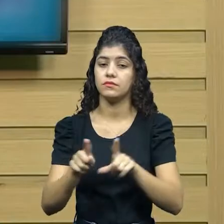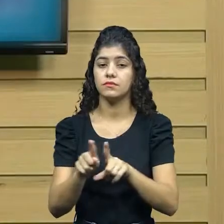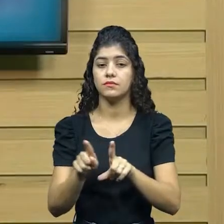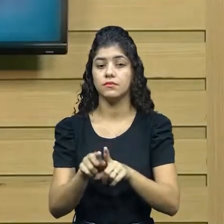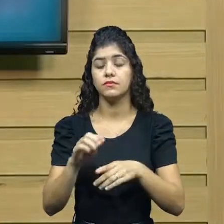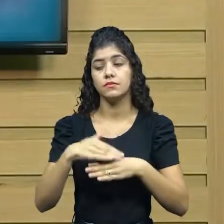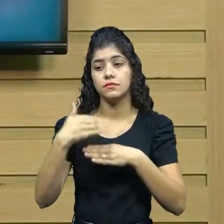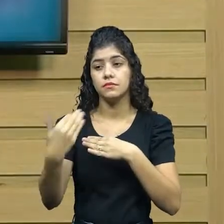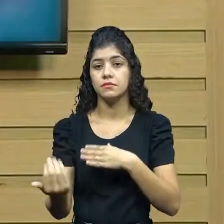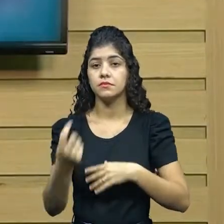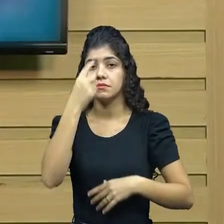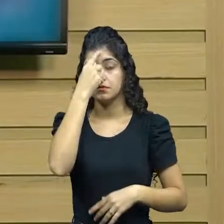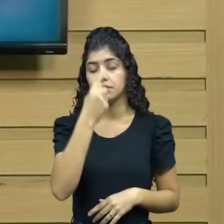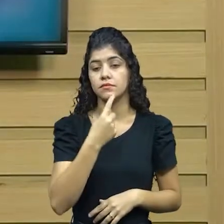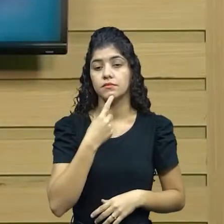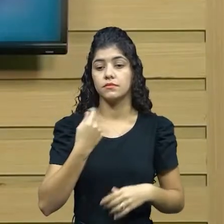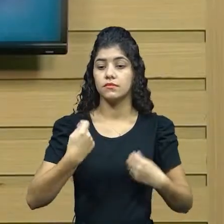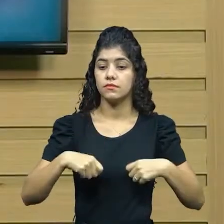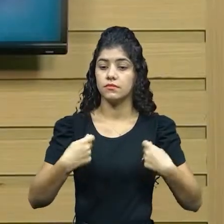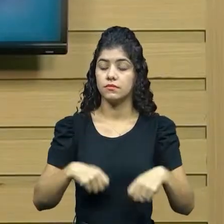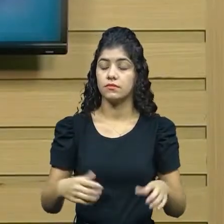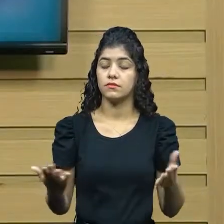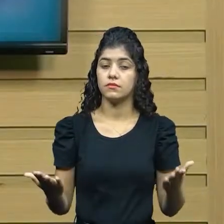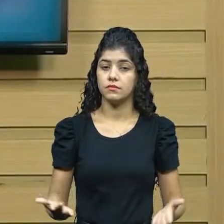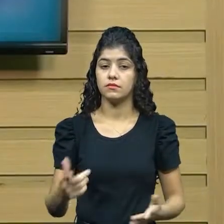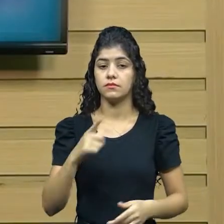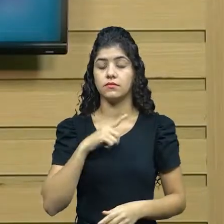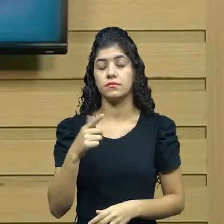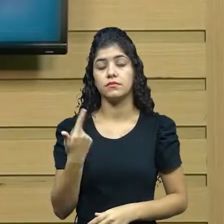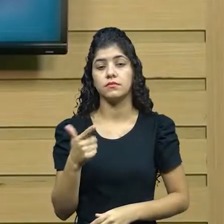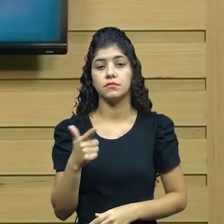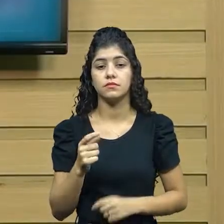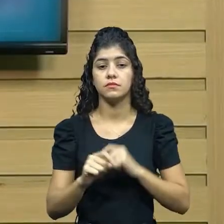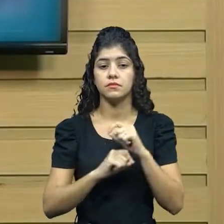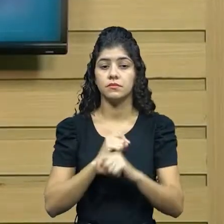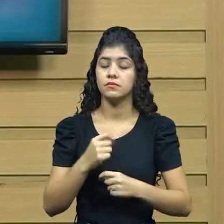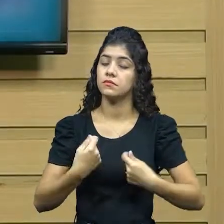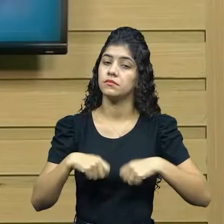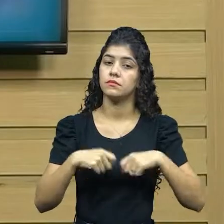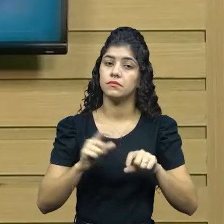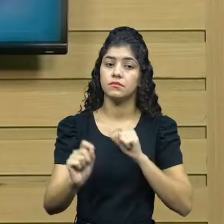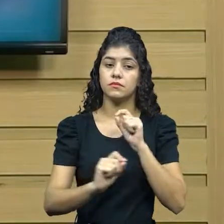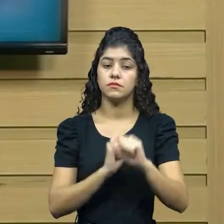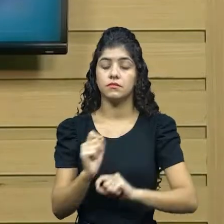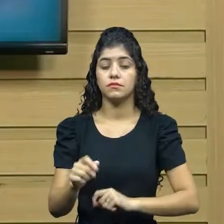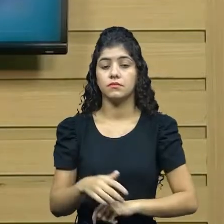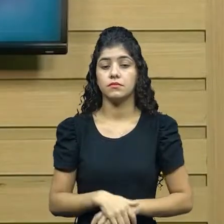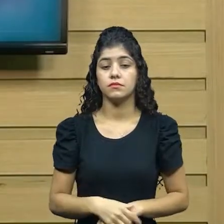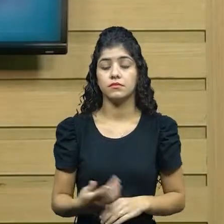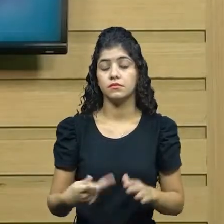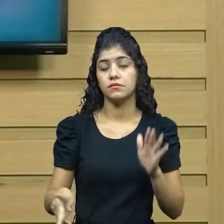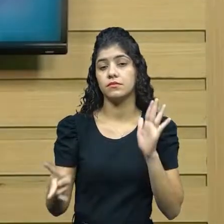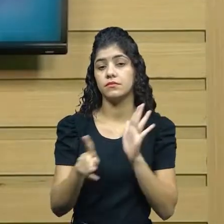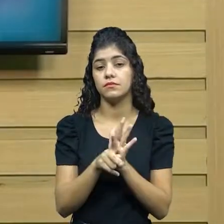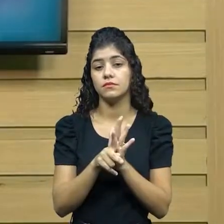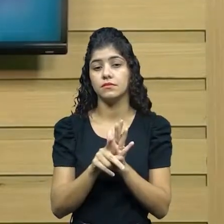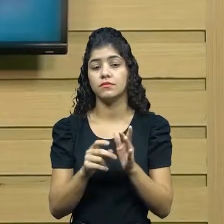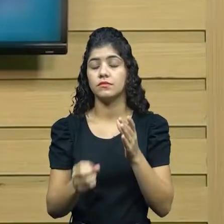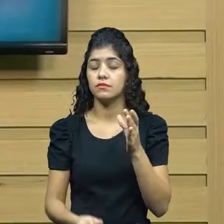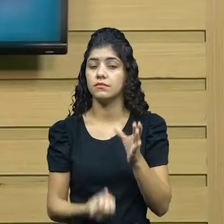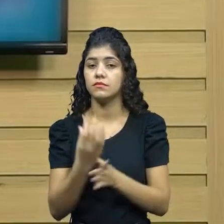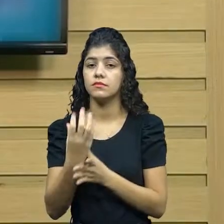externo, né, para as necessidades externas que não necessariamente estão relacionadas à sua própria